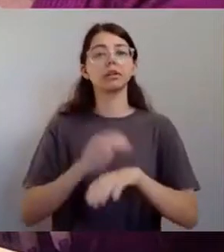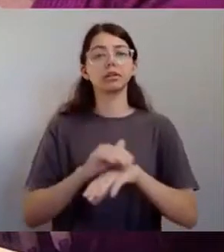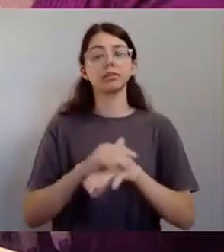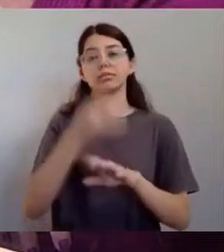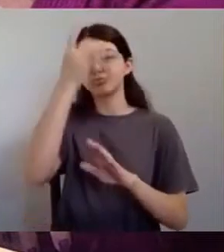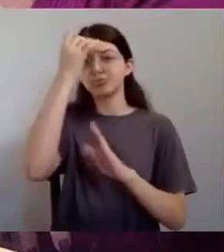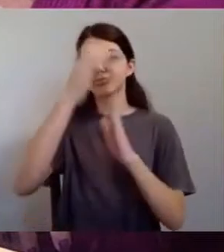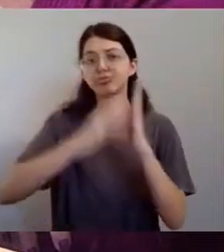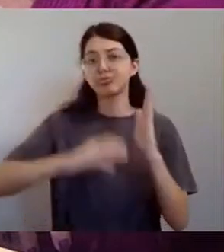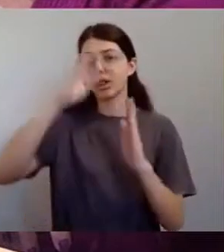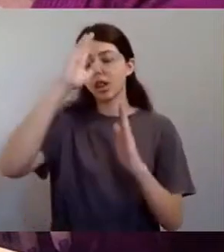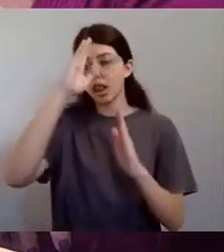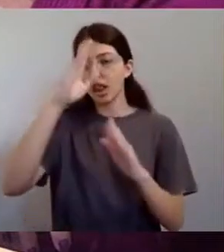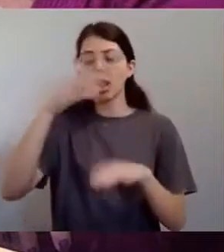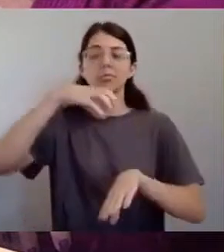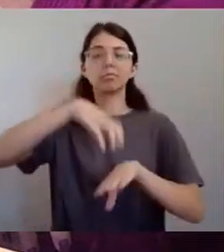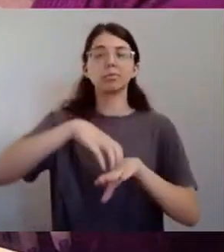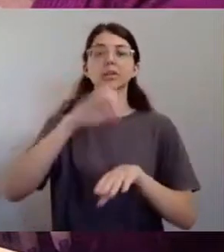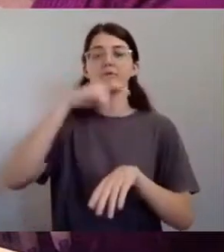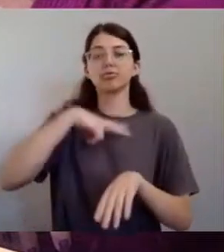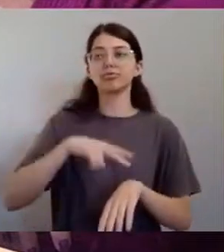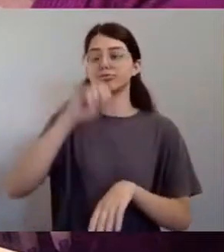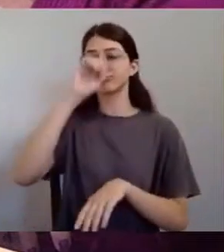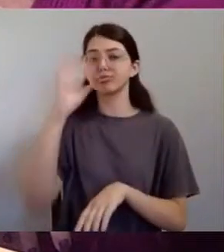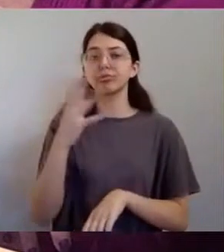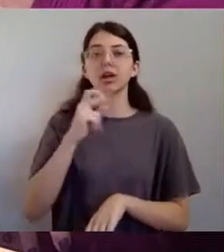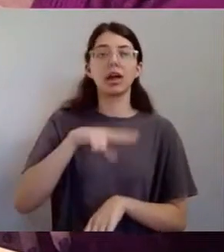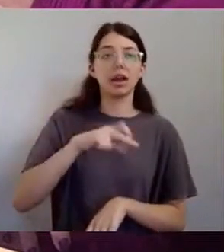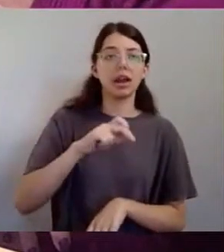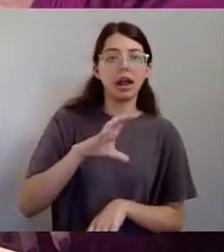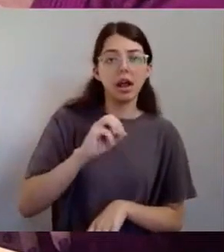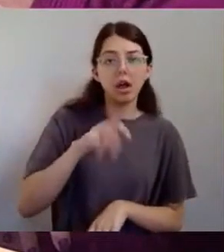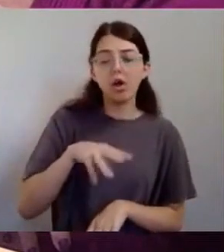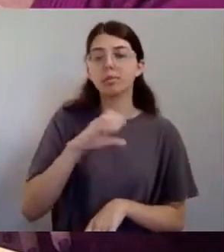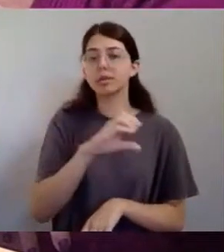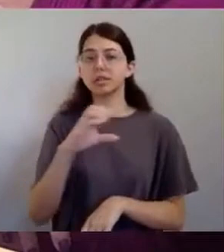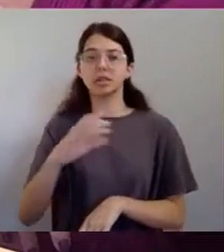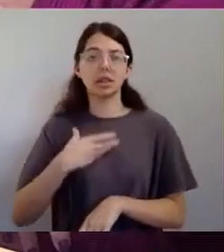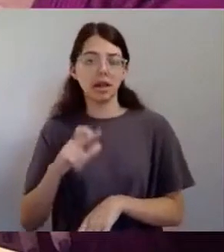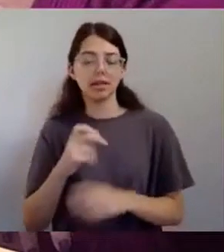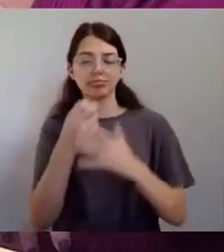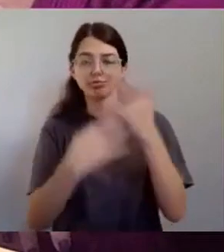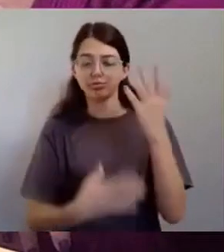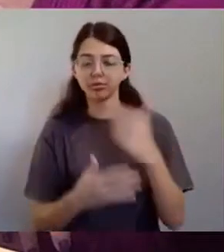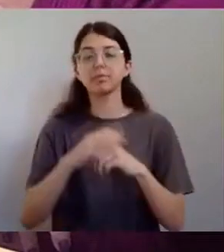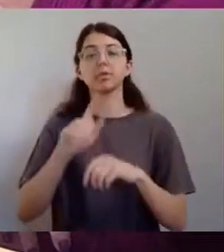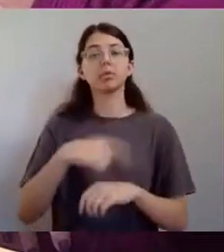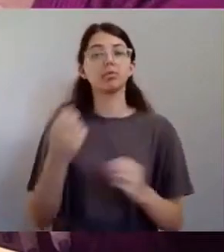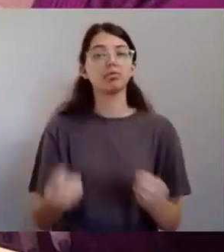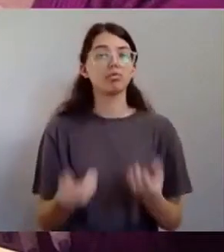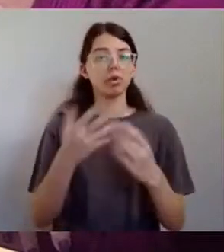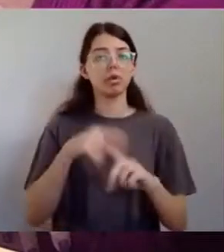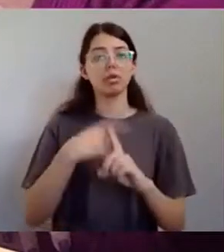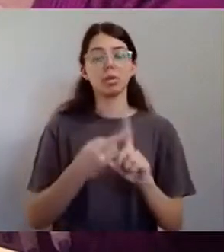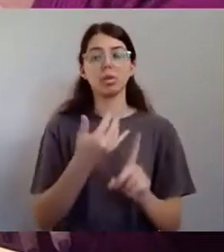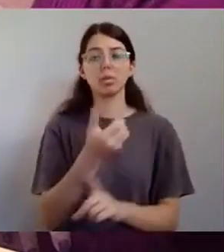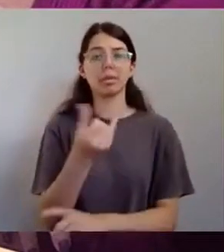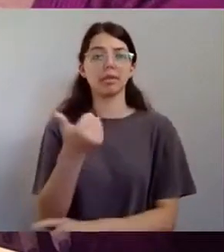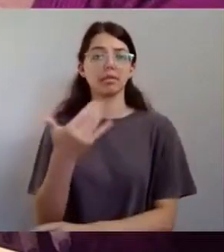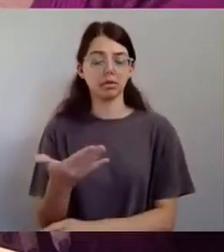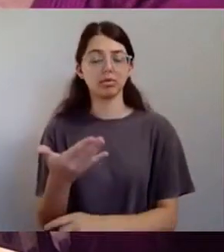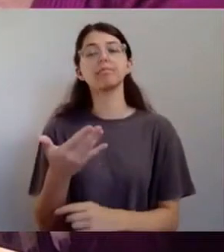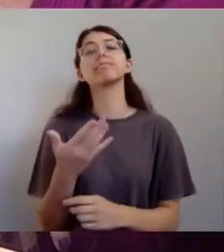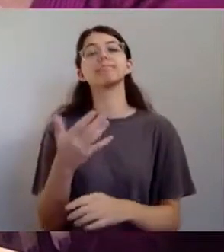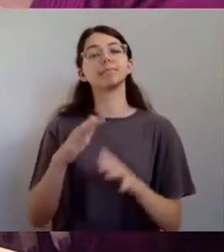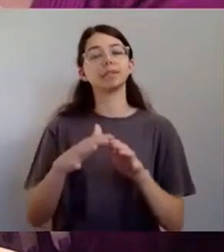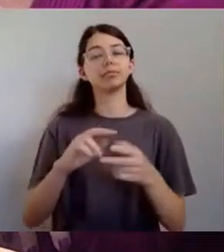da Agência Portuguesa do Ambiente, da ANACOM, CCDR, etc. Finalmente, em 2021, foi deliberado pelo Executivo Municipal a aprovação